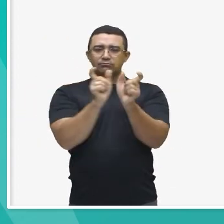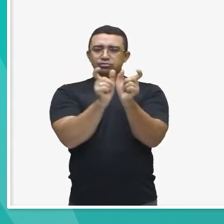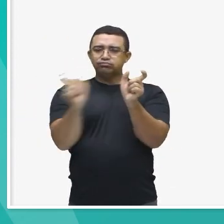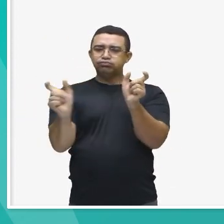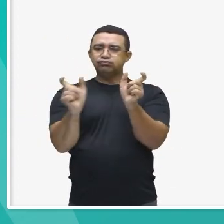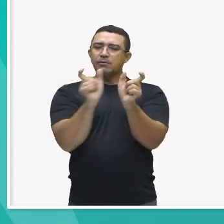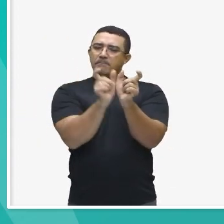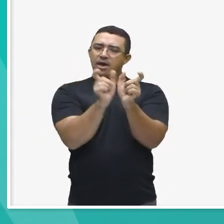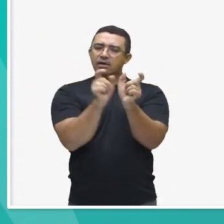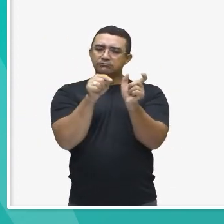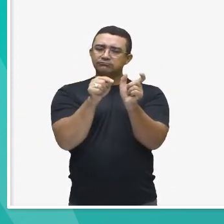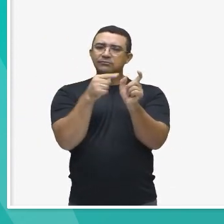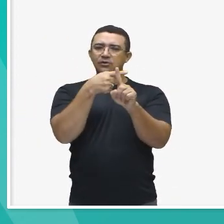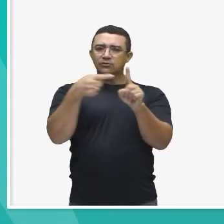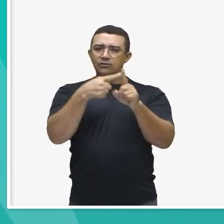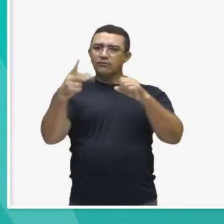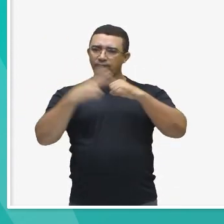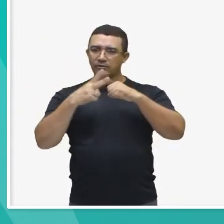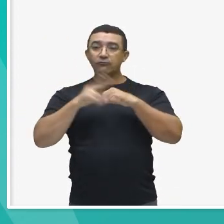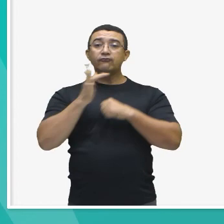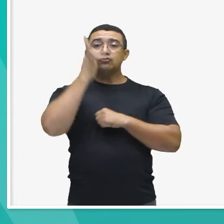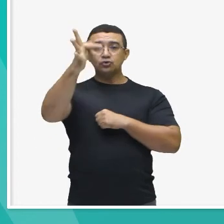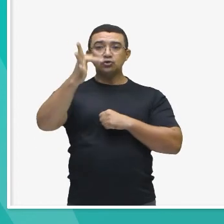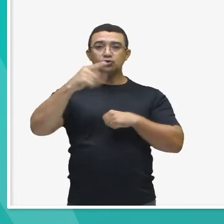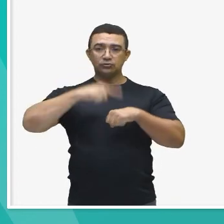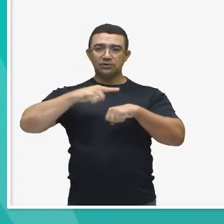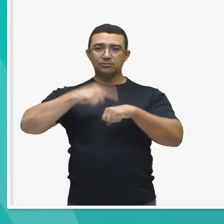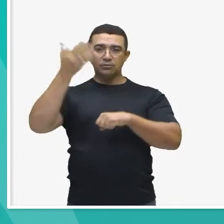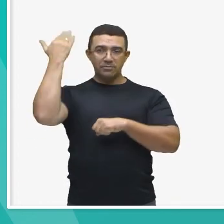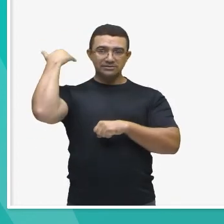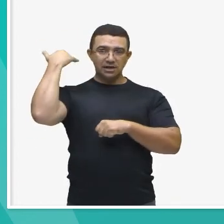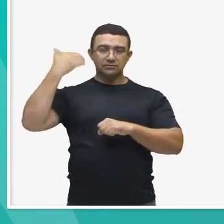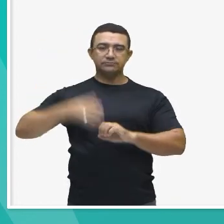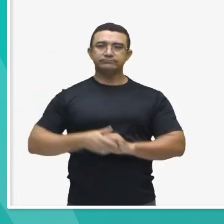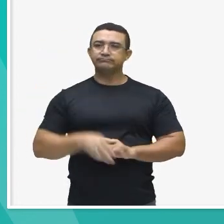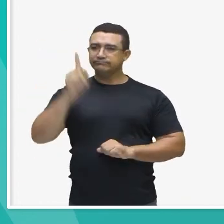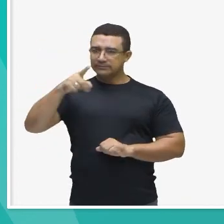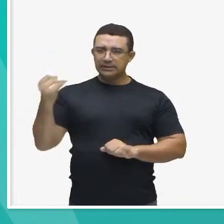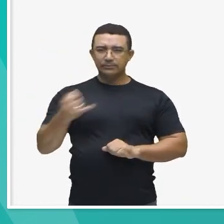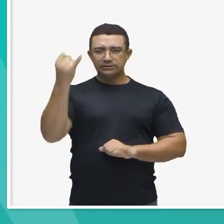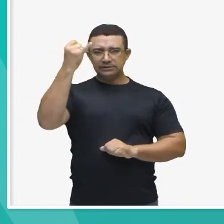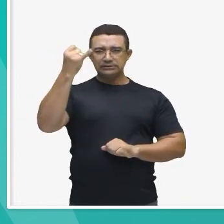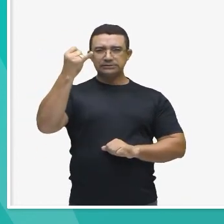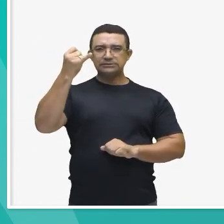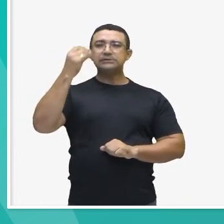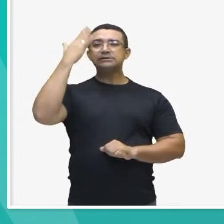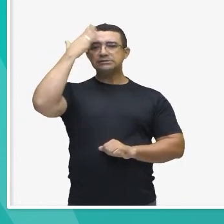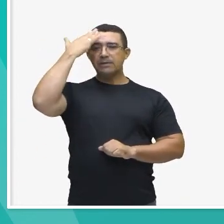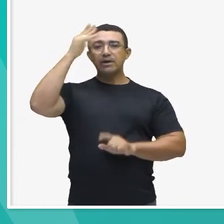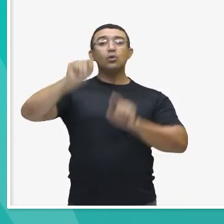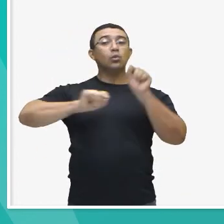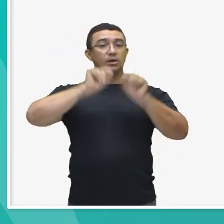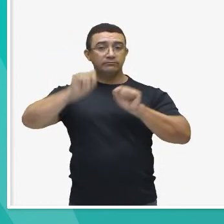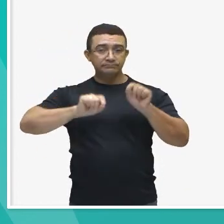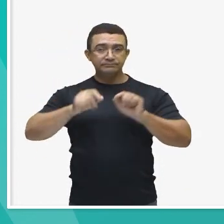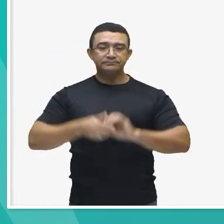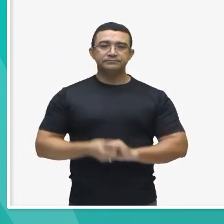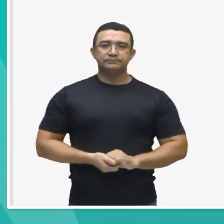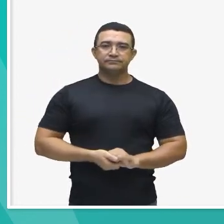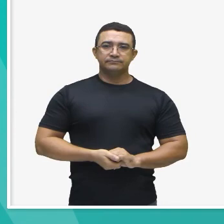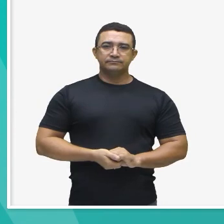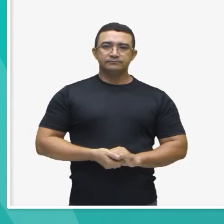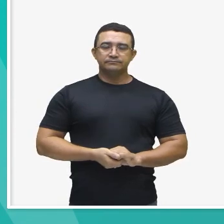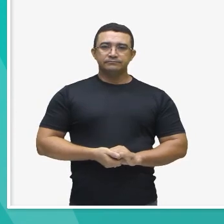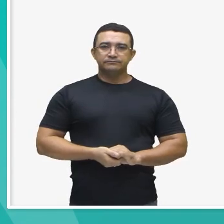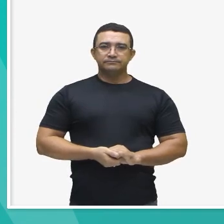forma verbal, no futuro do pretérito. É importante ressaltar que, vamos